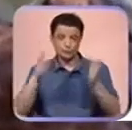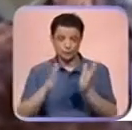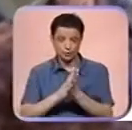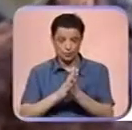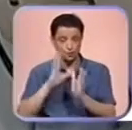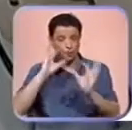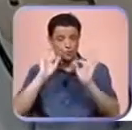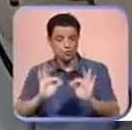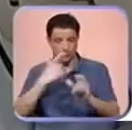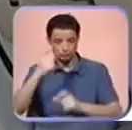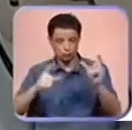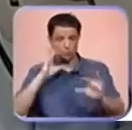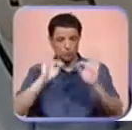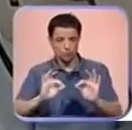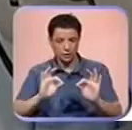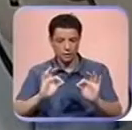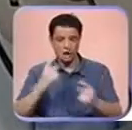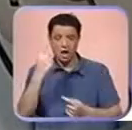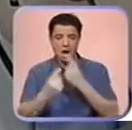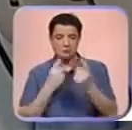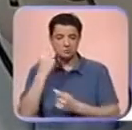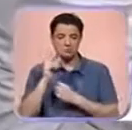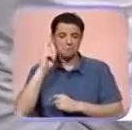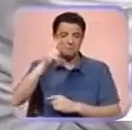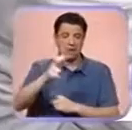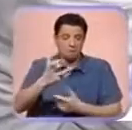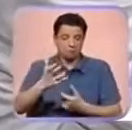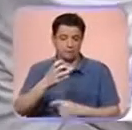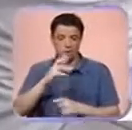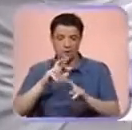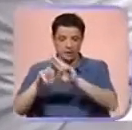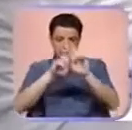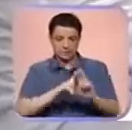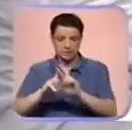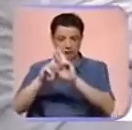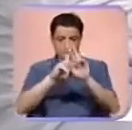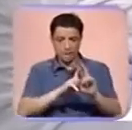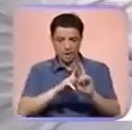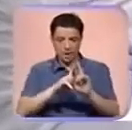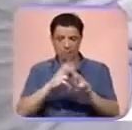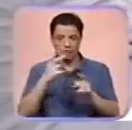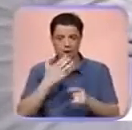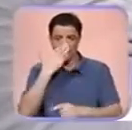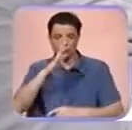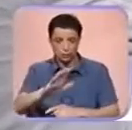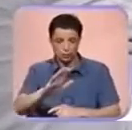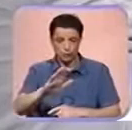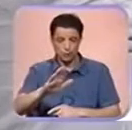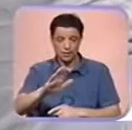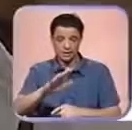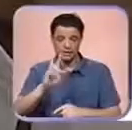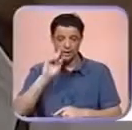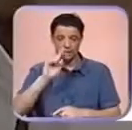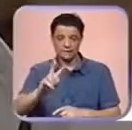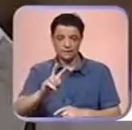mais cuidadosos a quem que se contenta com uma ida a um optometrista. Agora, perante esta diversidade de atitudes e posturas, vejamos